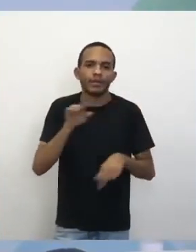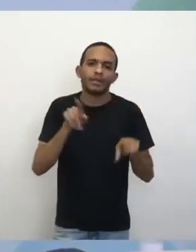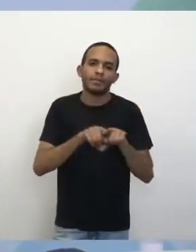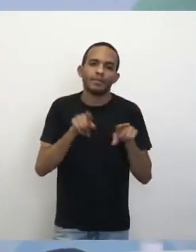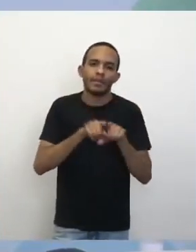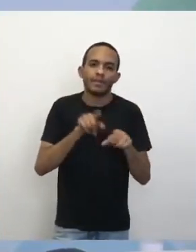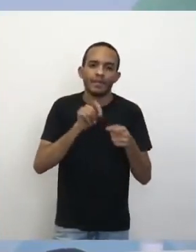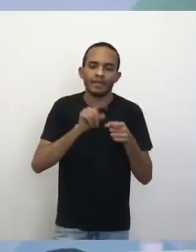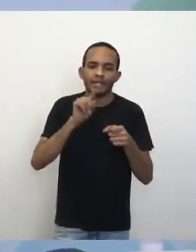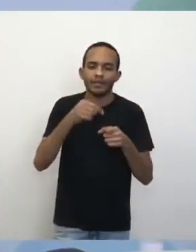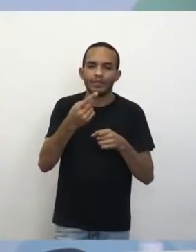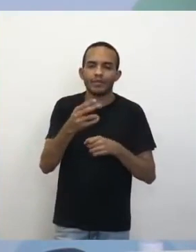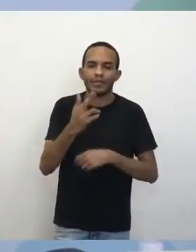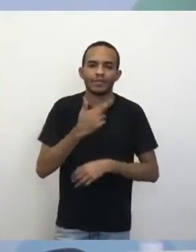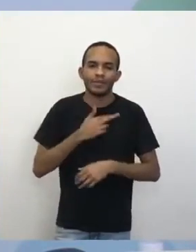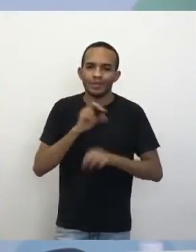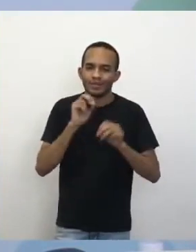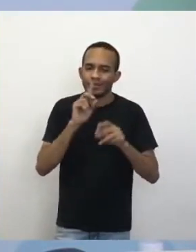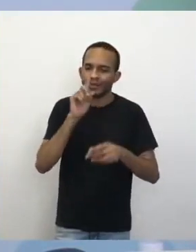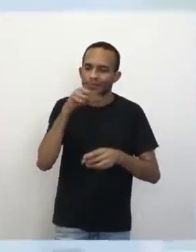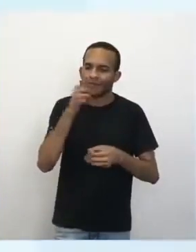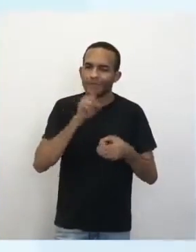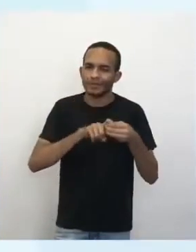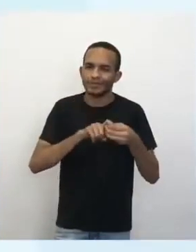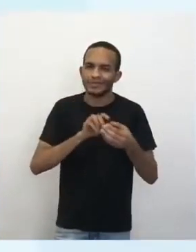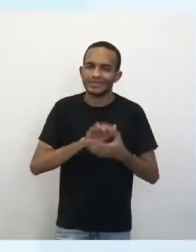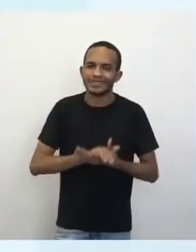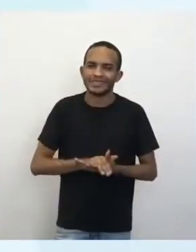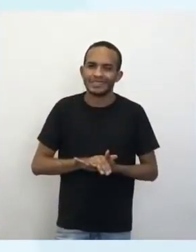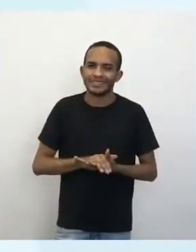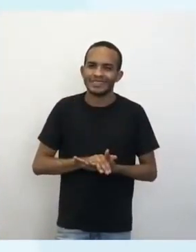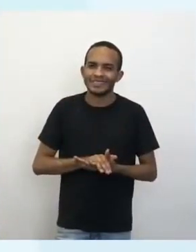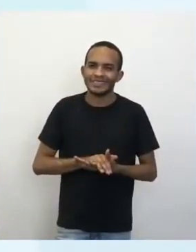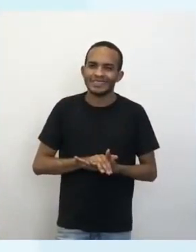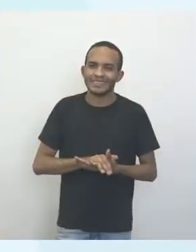fazer lá e mandar a resposta para a gente. Já voltamos.